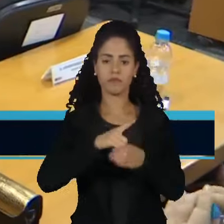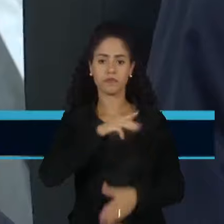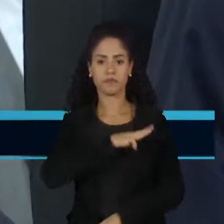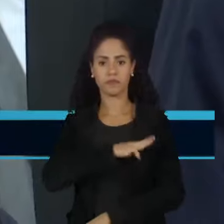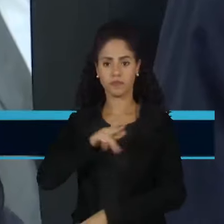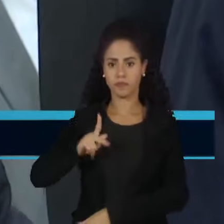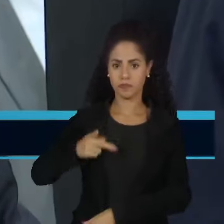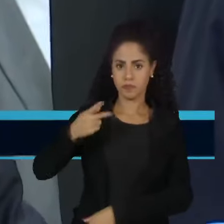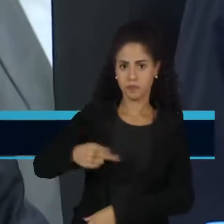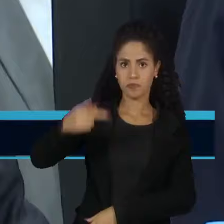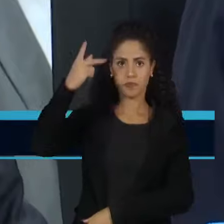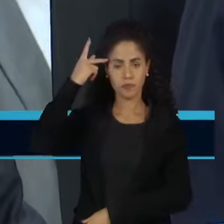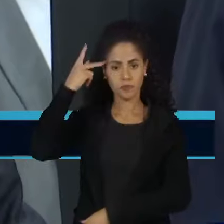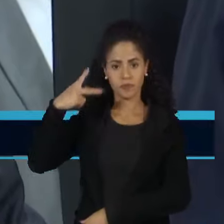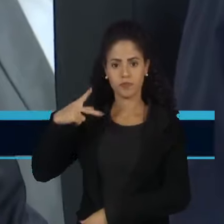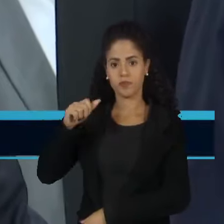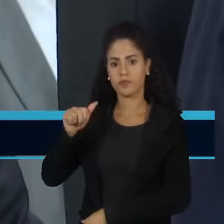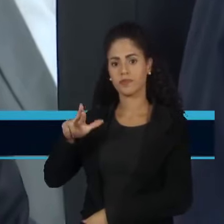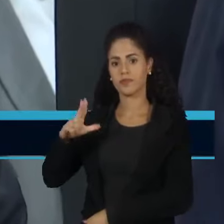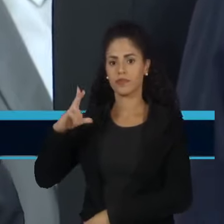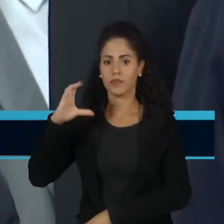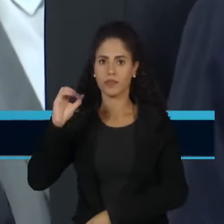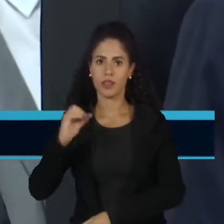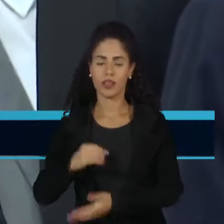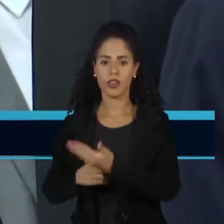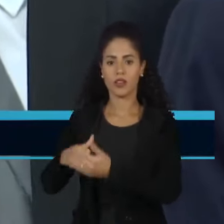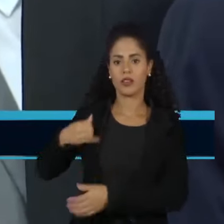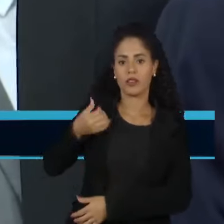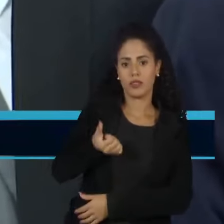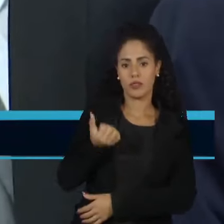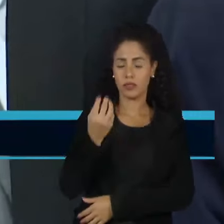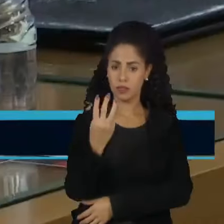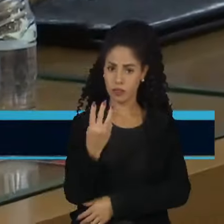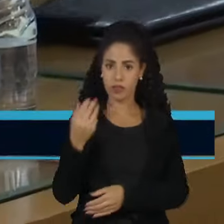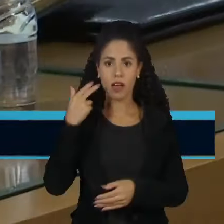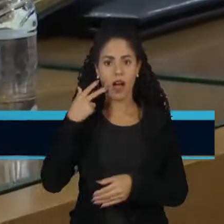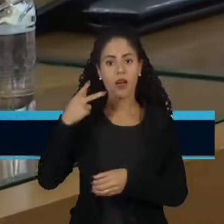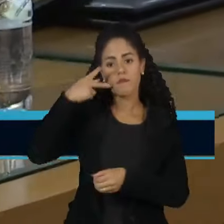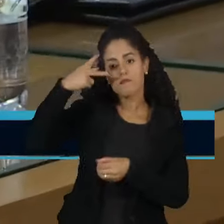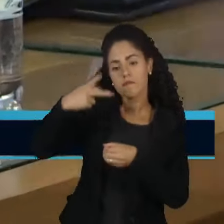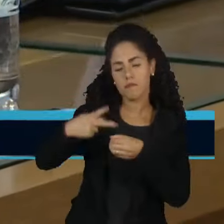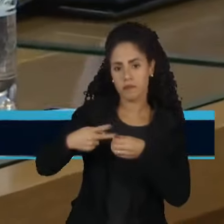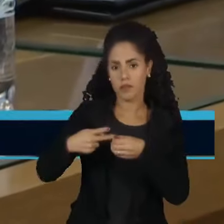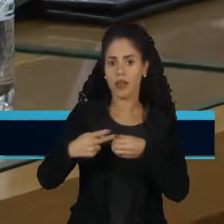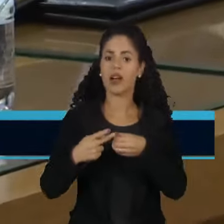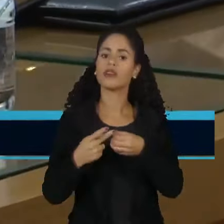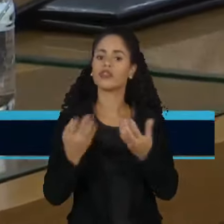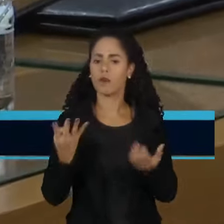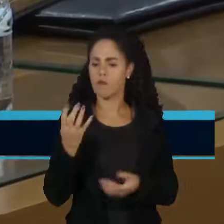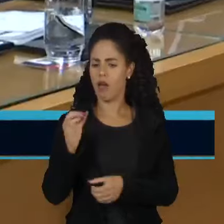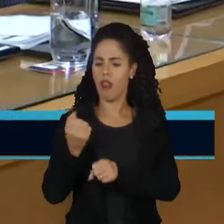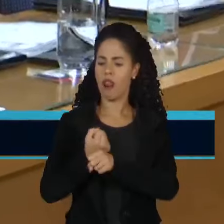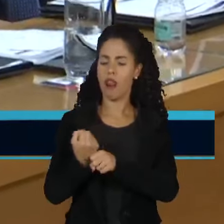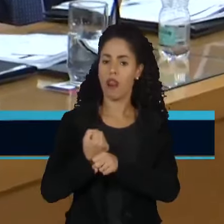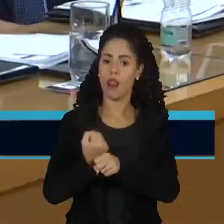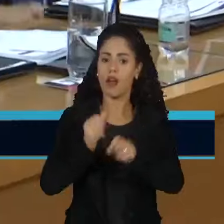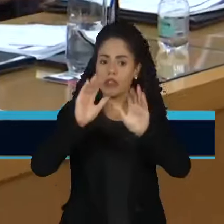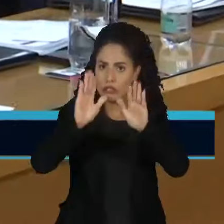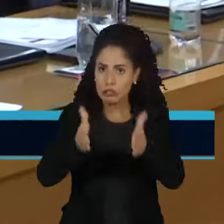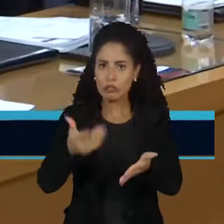São Paulo. Paulo Sérgio de Oliveira e Costa tem 63 anos e está na Procuradoria há quase 4 décadas. Já